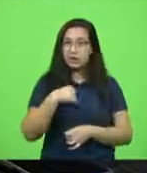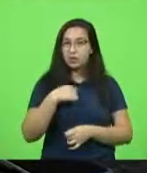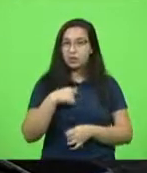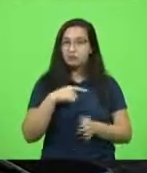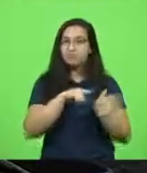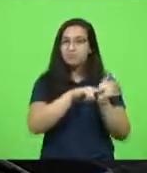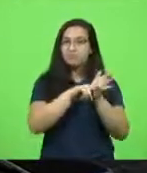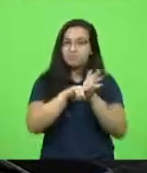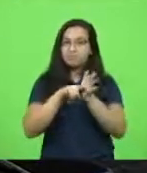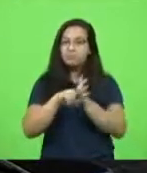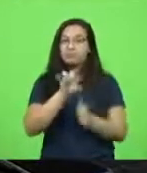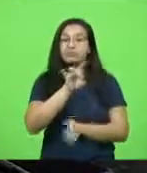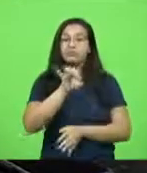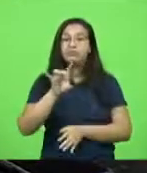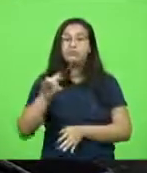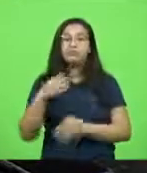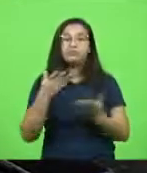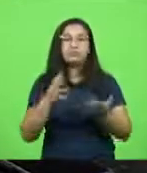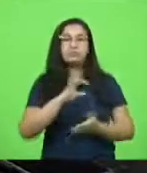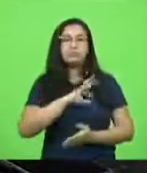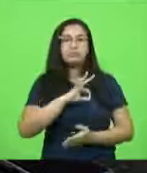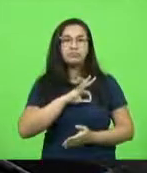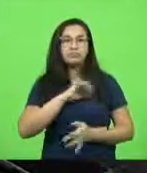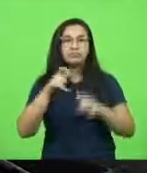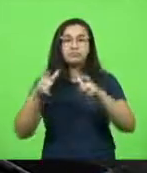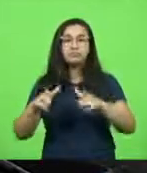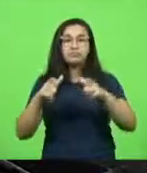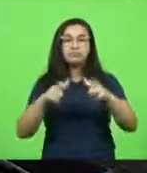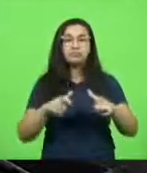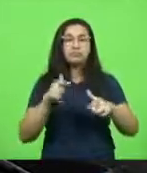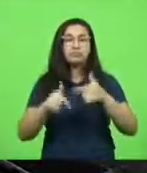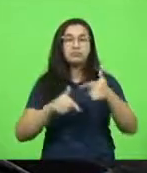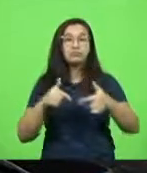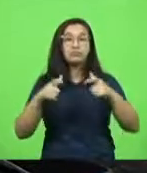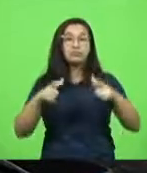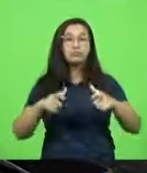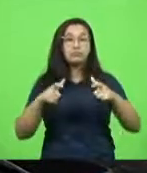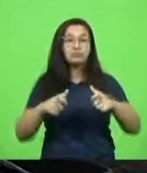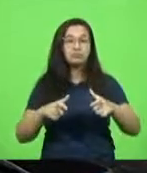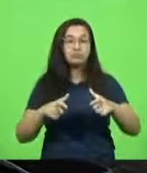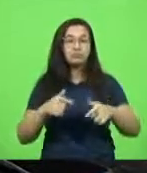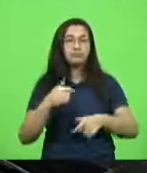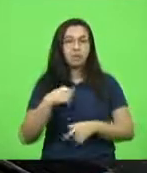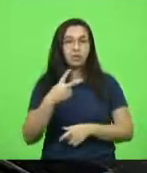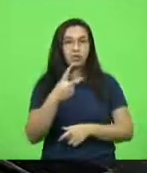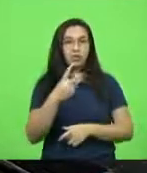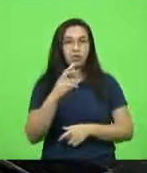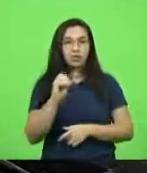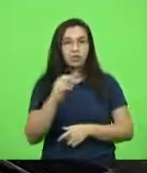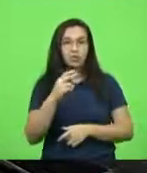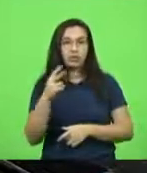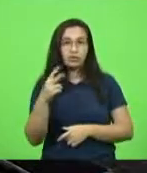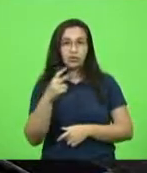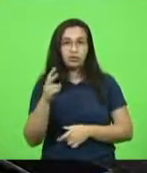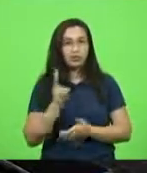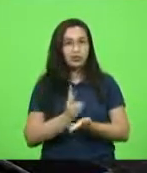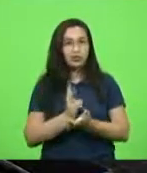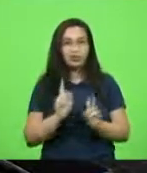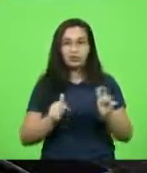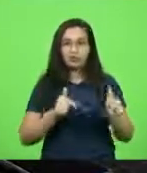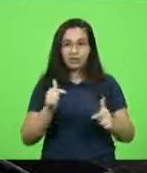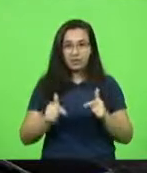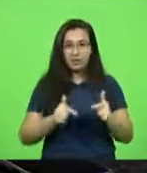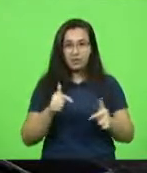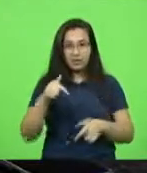onde cada um desses policiais vai e mais um ano que vem 2022 Com certeza estarei aqui se for da vontade de Deus daqui para frente